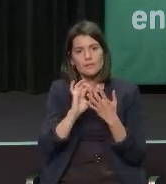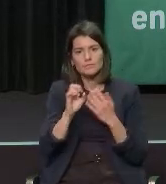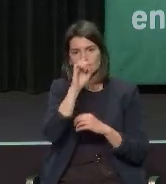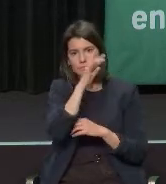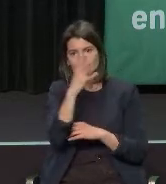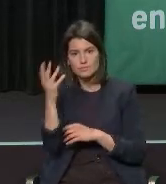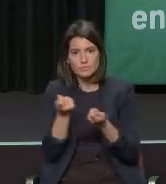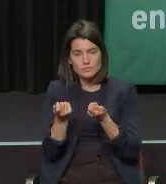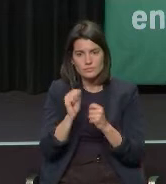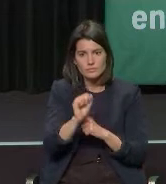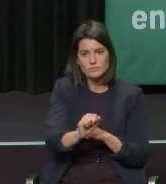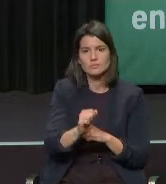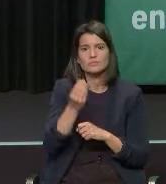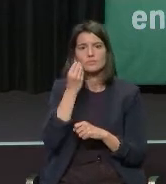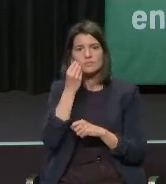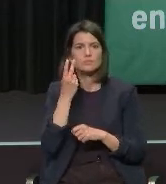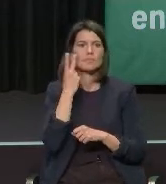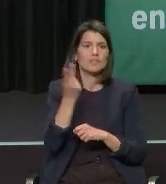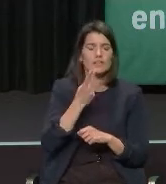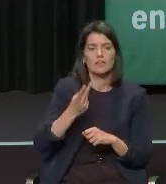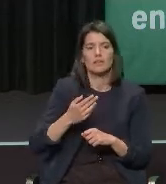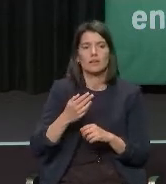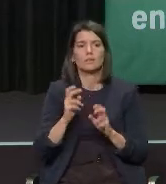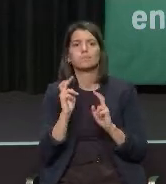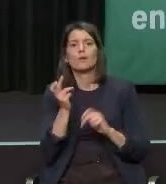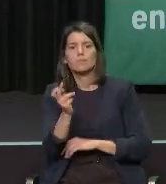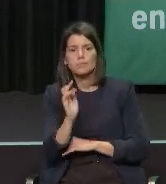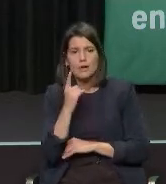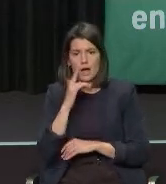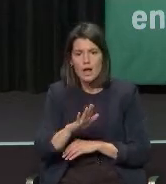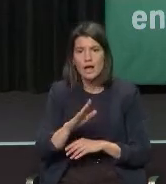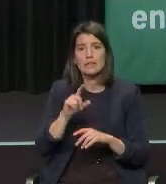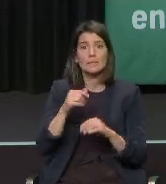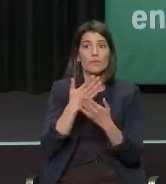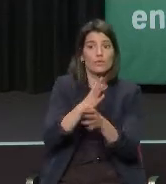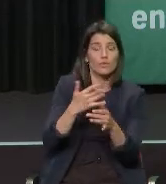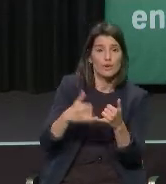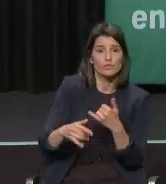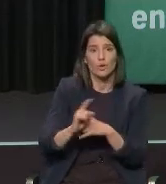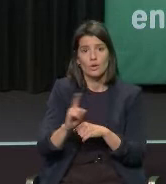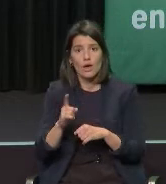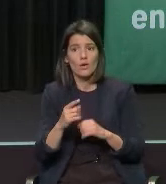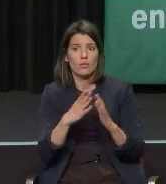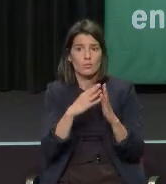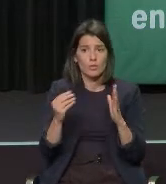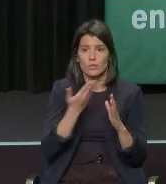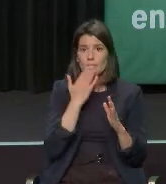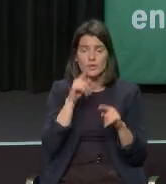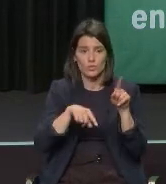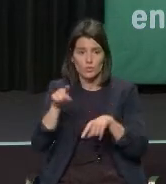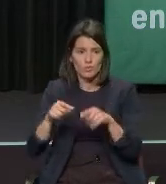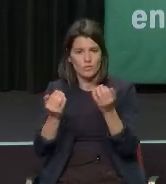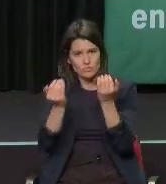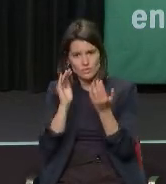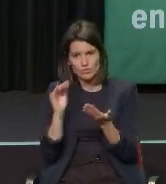seu estado de sanidade, de vitalidade e também em termos de risco incêndio através dos modelos. Portanto, há uma série de informação que é